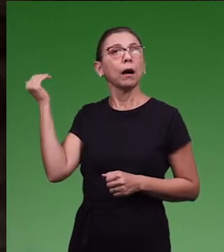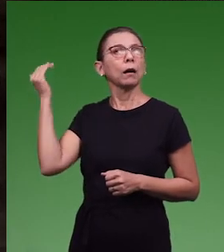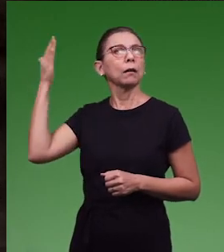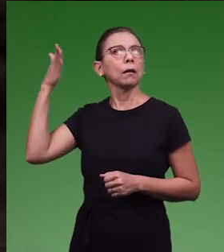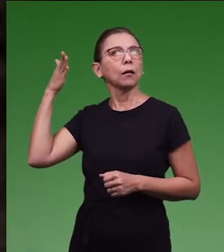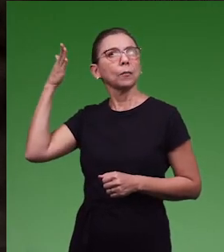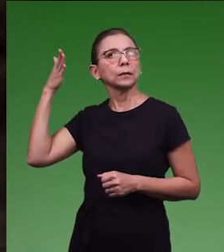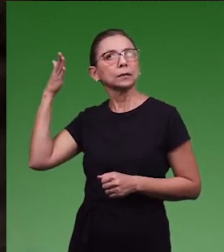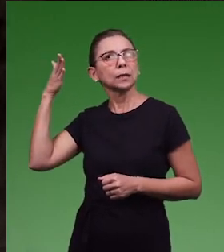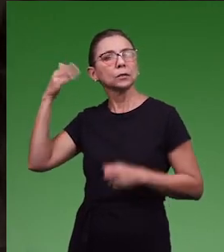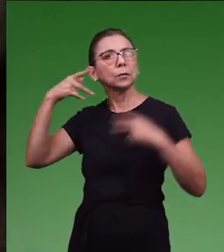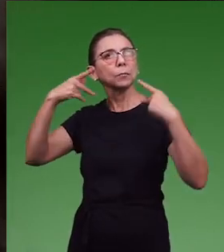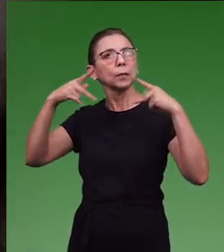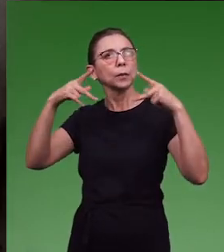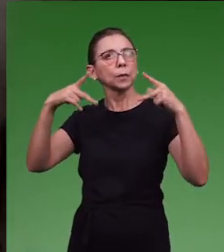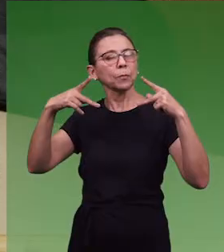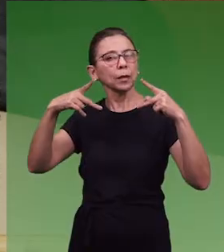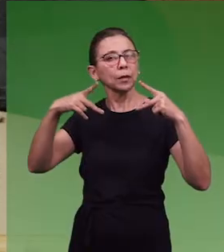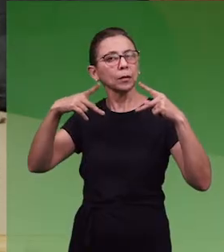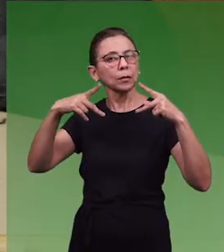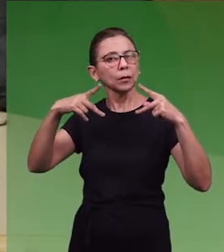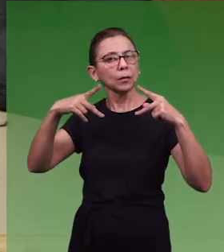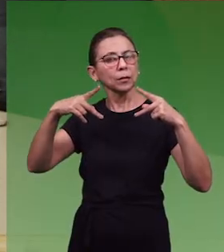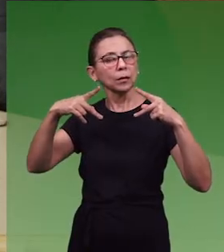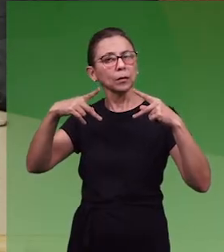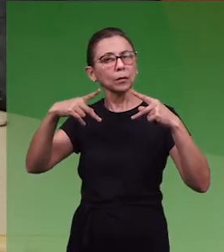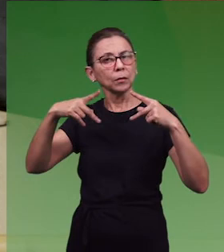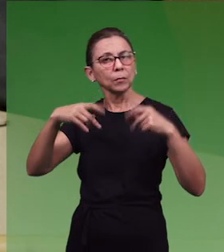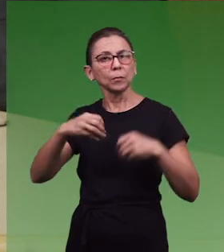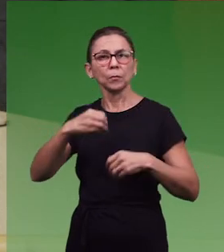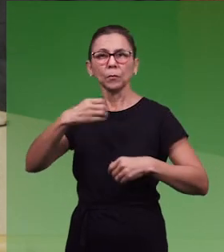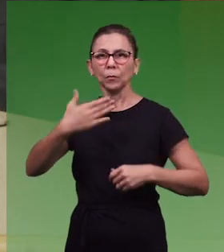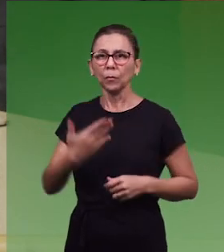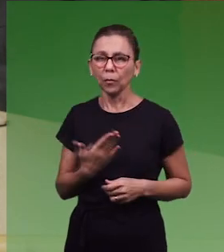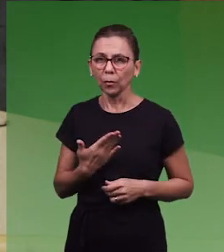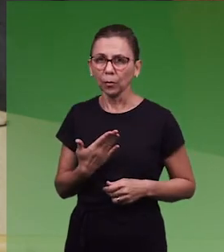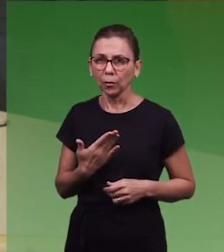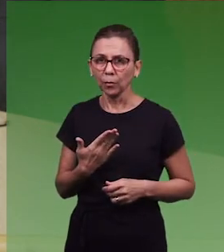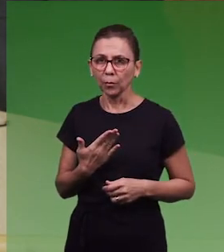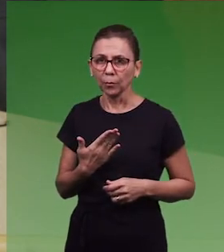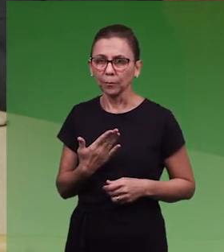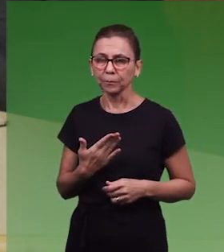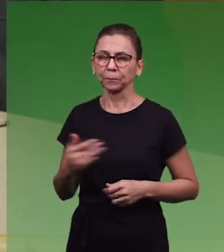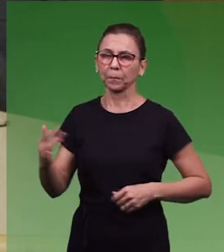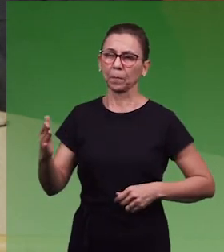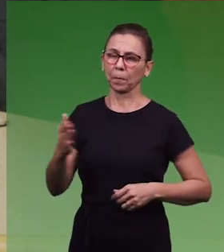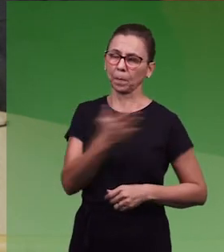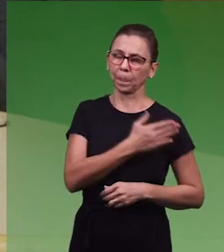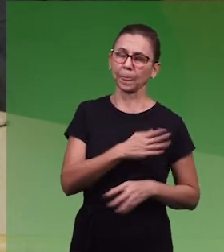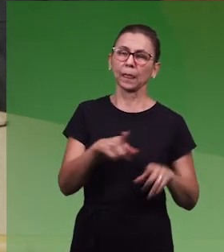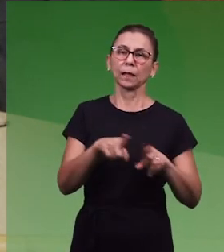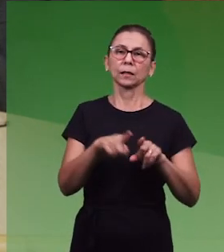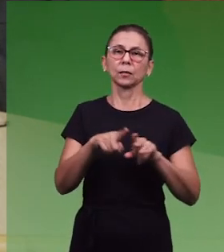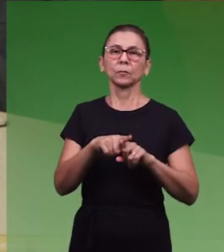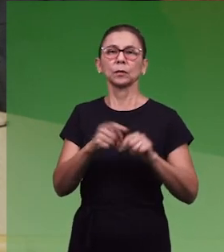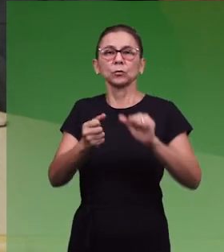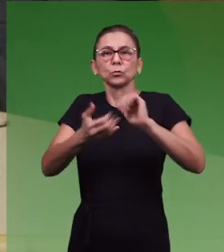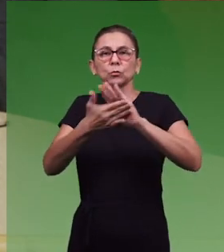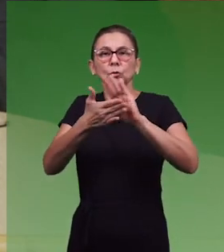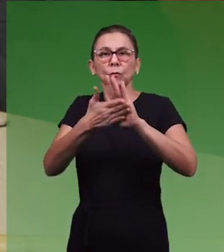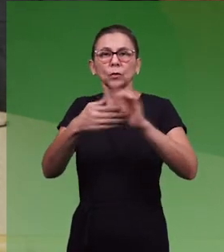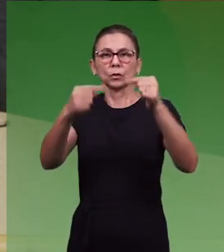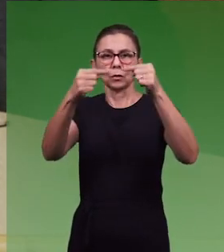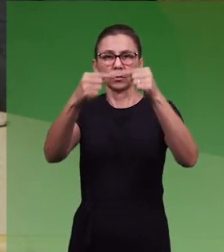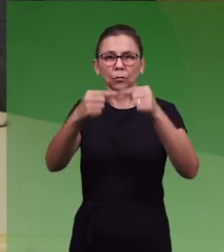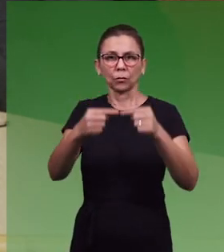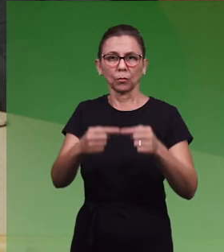opera maravilhas. Glória a Deus. E também o Senhor mostrou que os louvores deveriam ser de acordo com os dons.